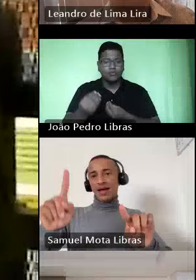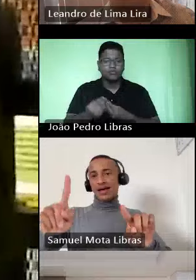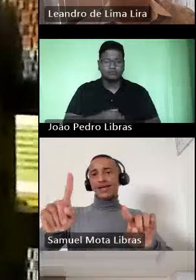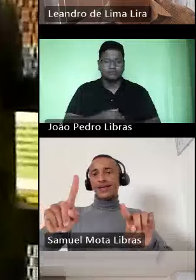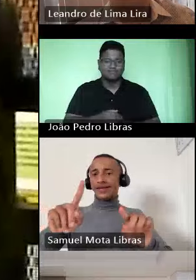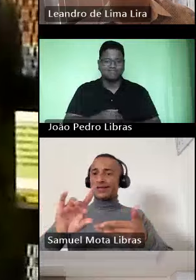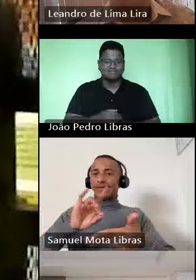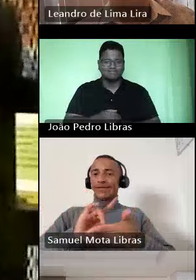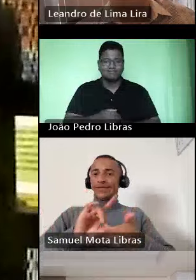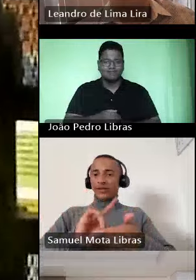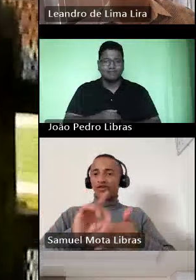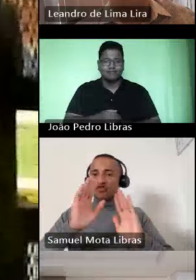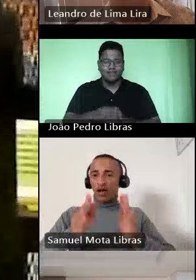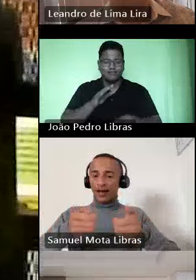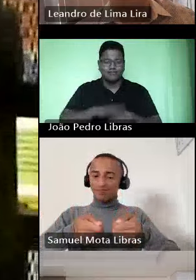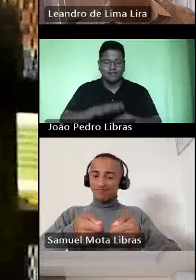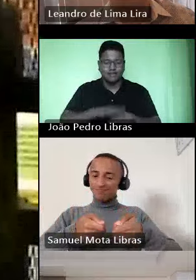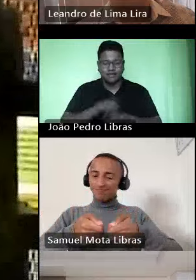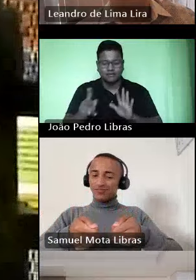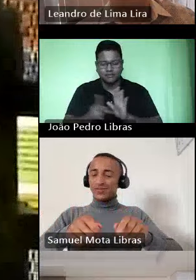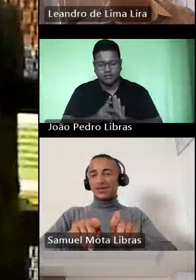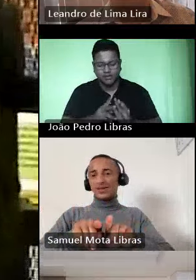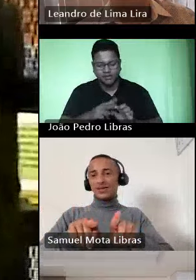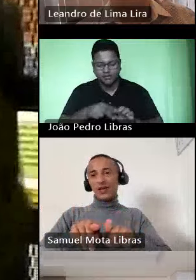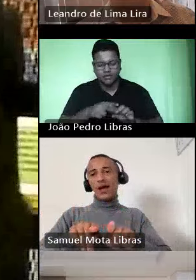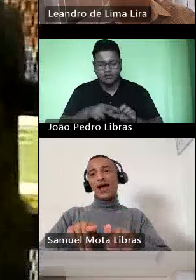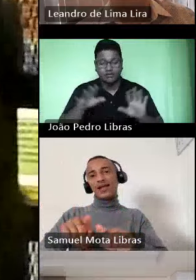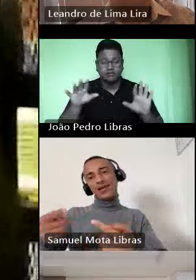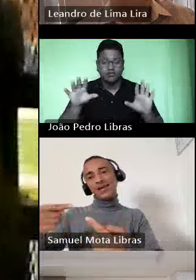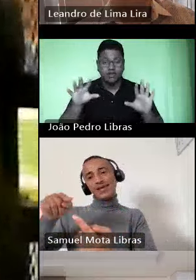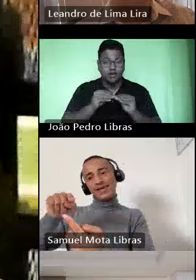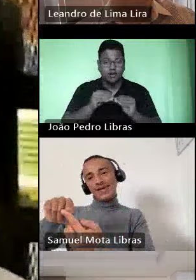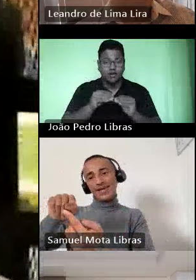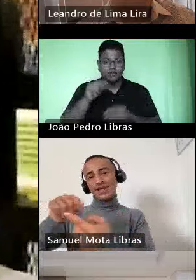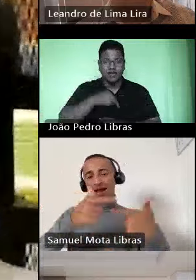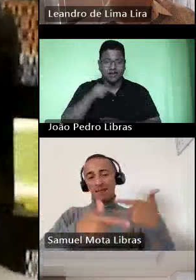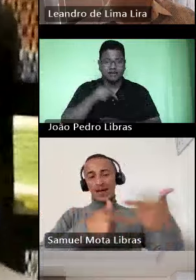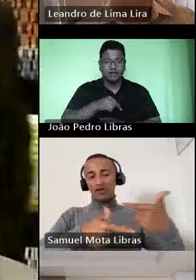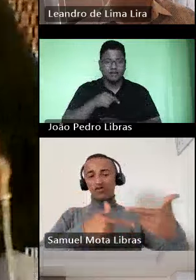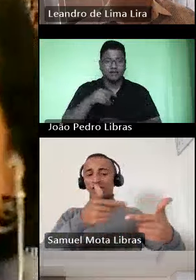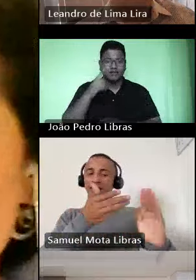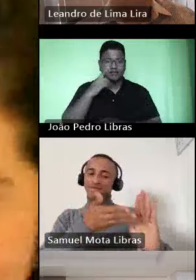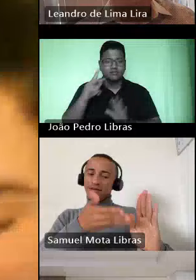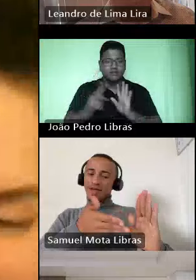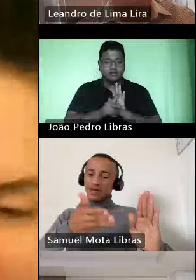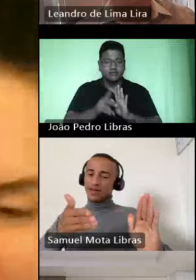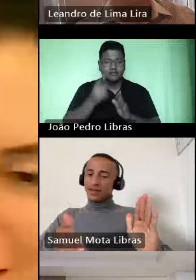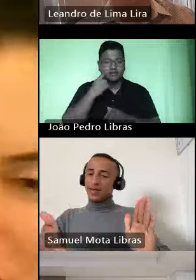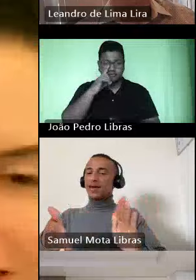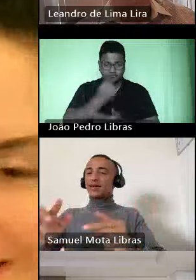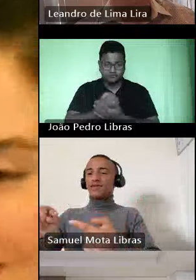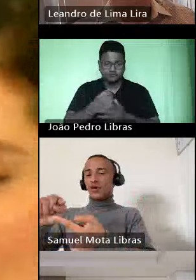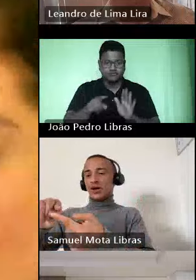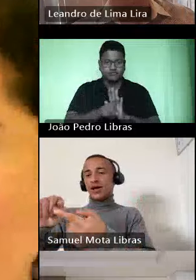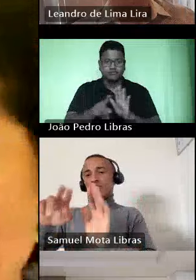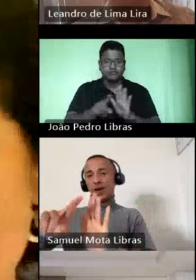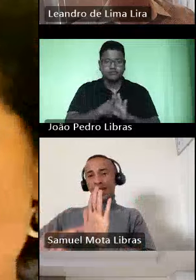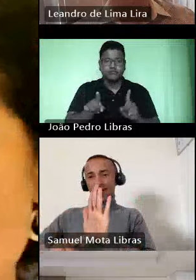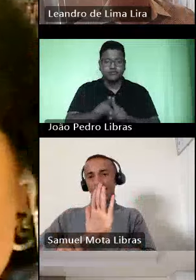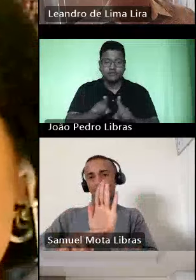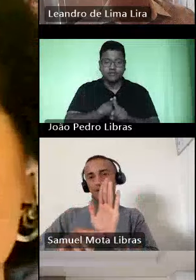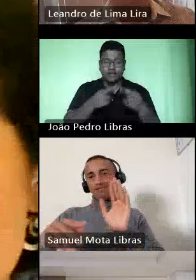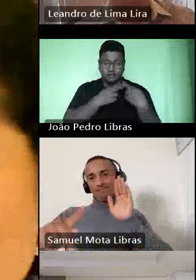acabou institucionalizada em um normativo específico que aí a gente teve que tomar a decisão E assumir a responsabilidade de tomar a decisão